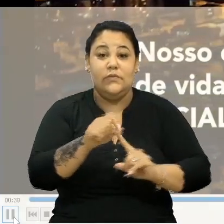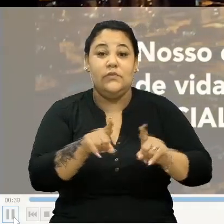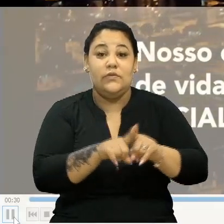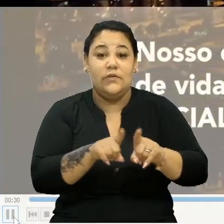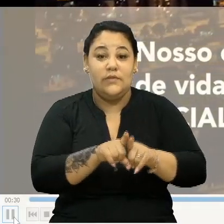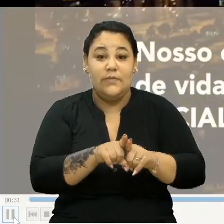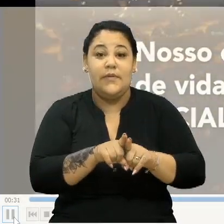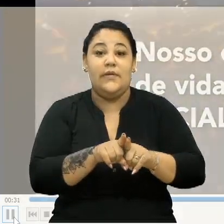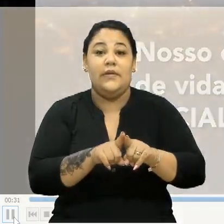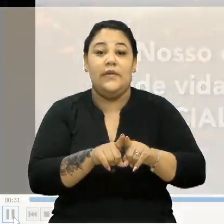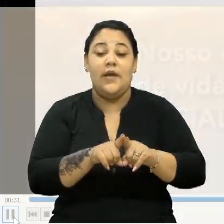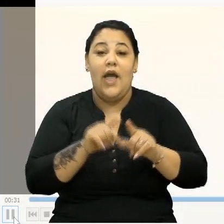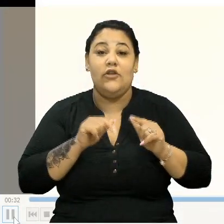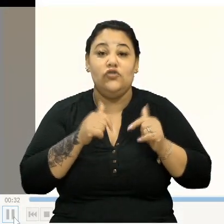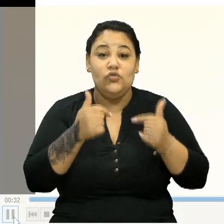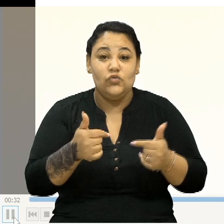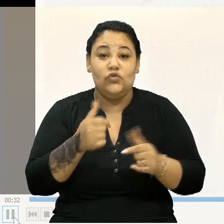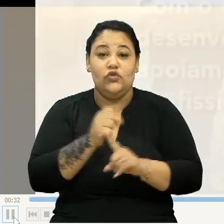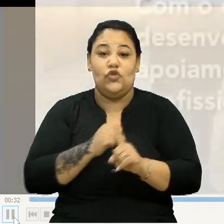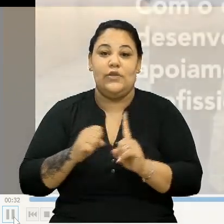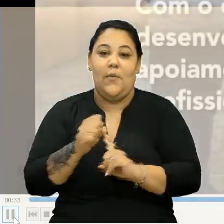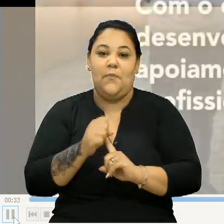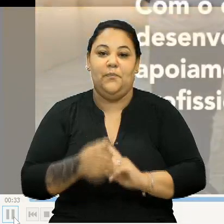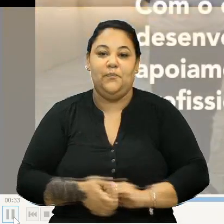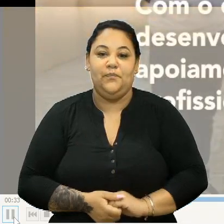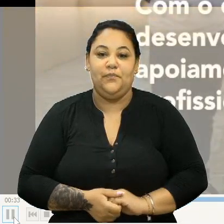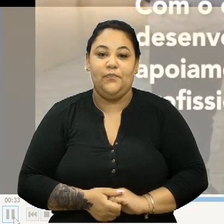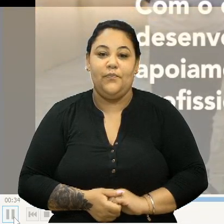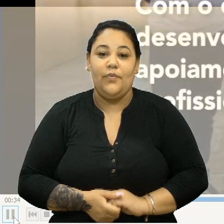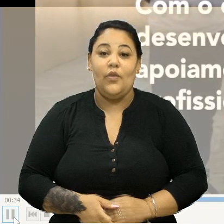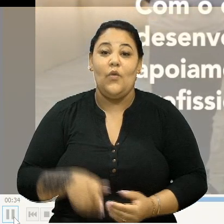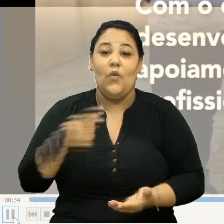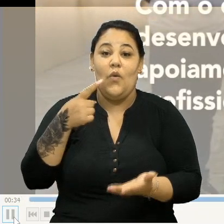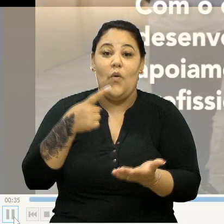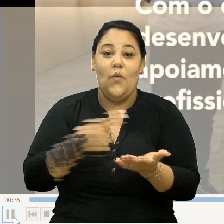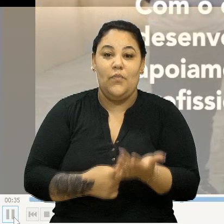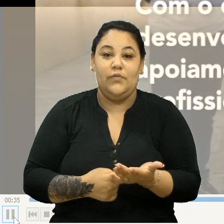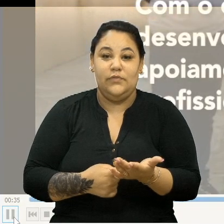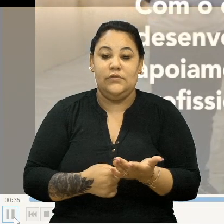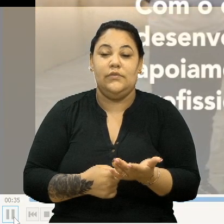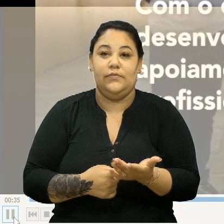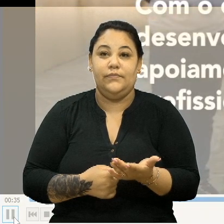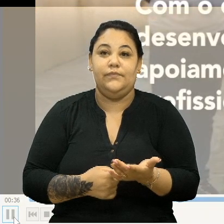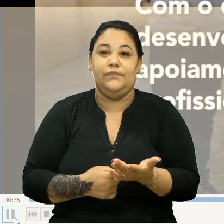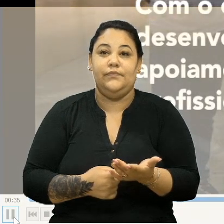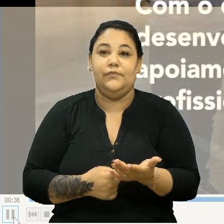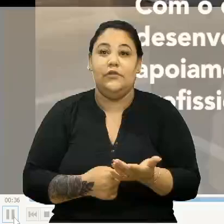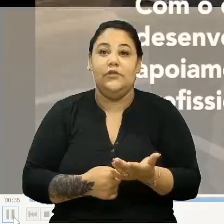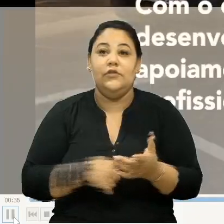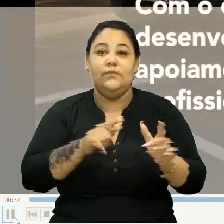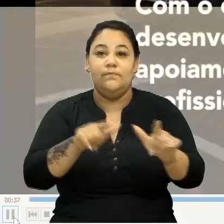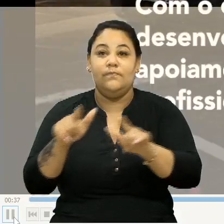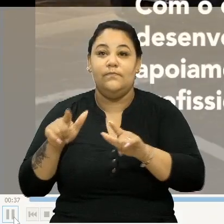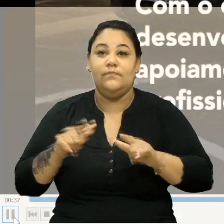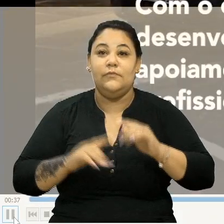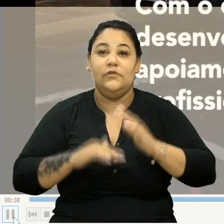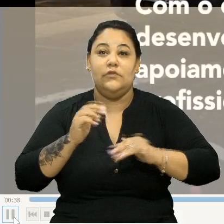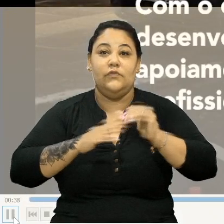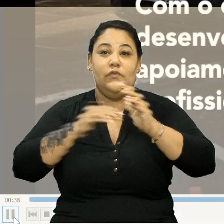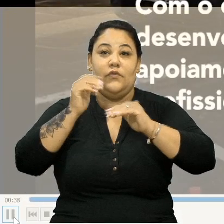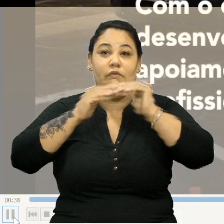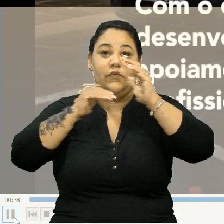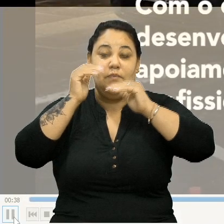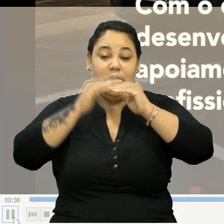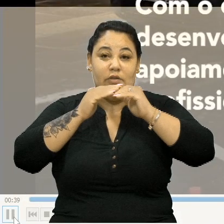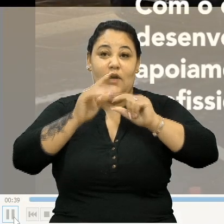de ações sociais. Com o compromisso de envolver agentes locais no desenvolvimento de atividades